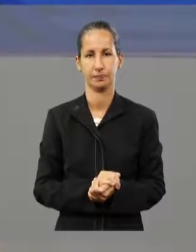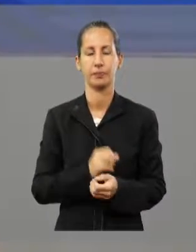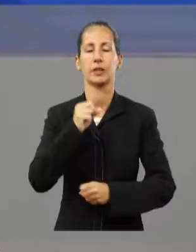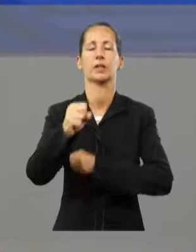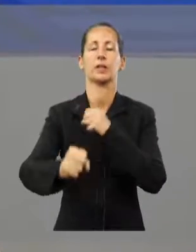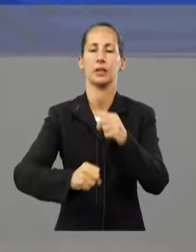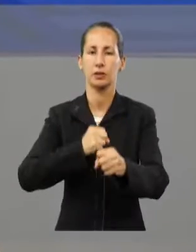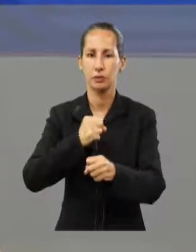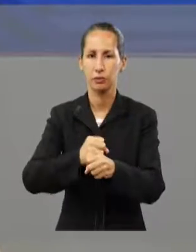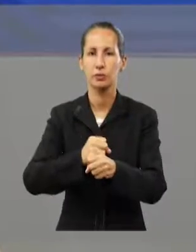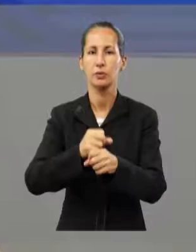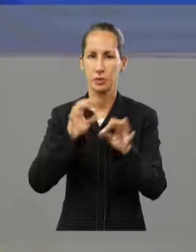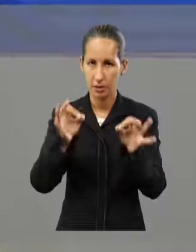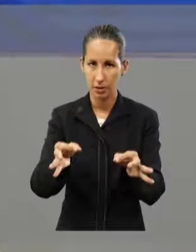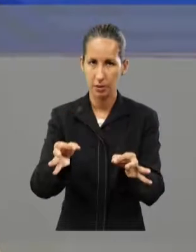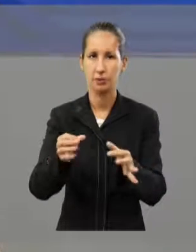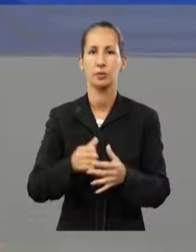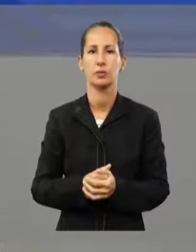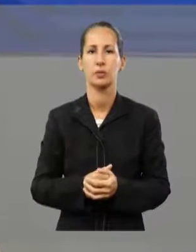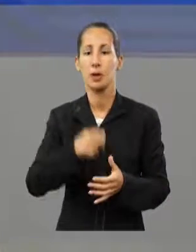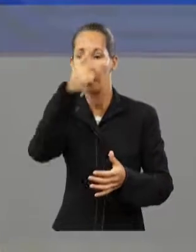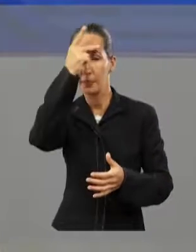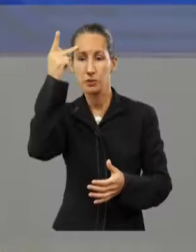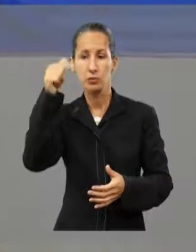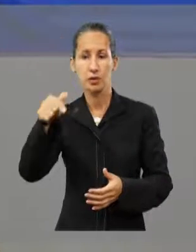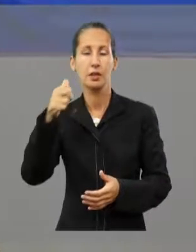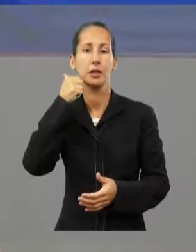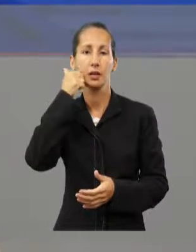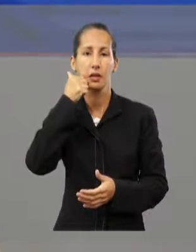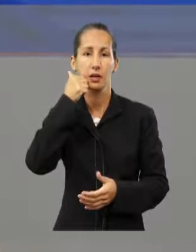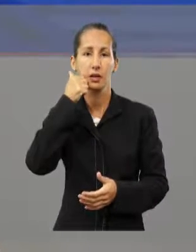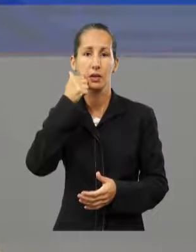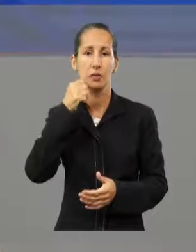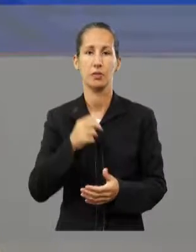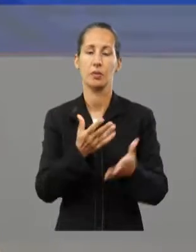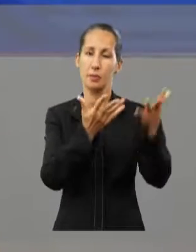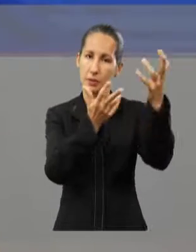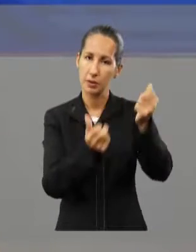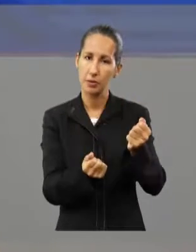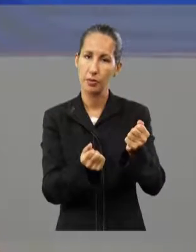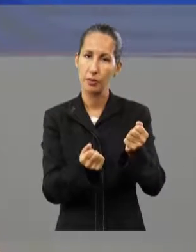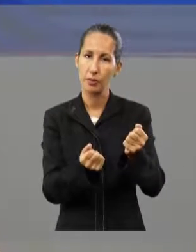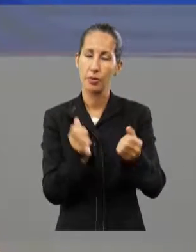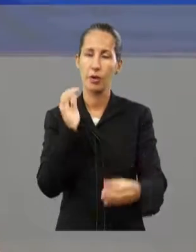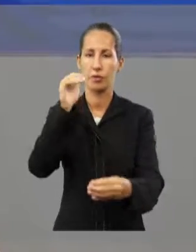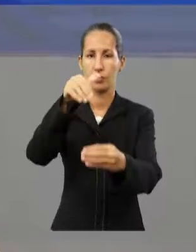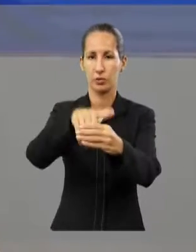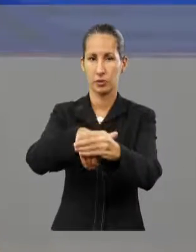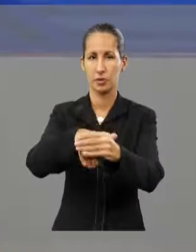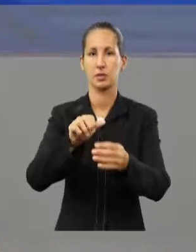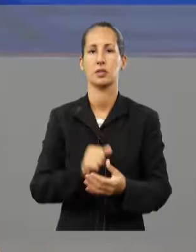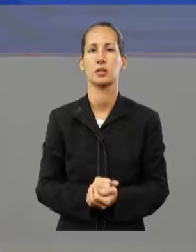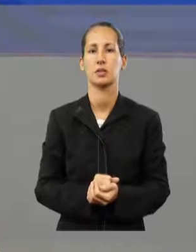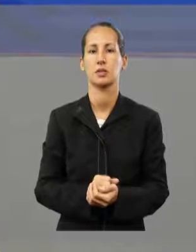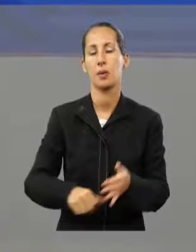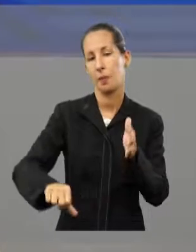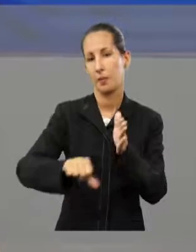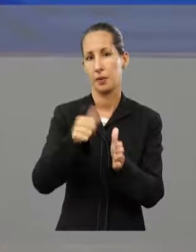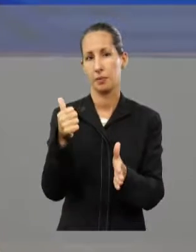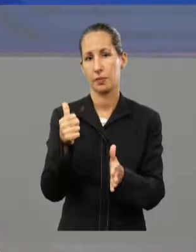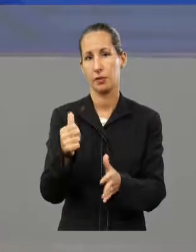Anual. Tá certo? Então, o povo Natal me deu a minha votação pela primeira